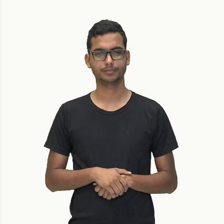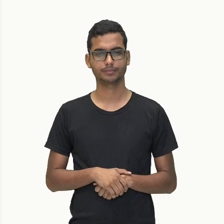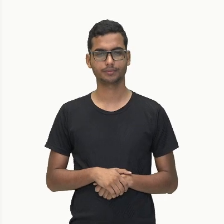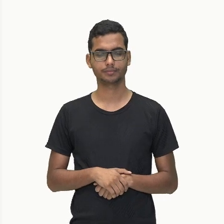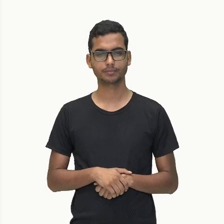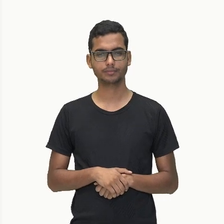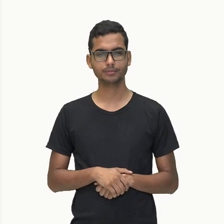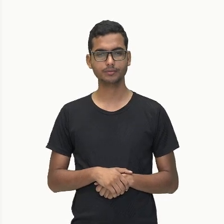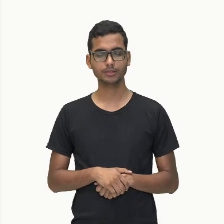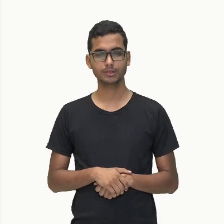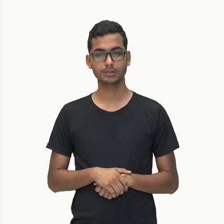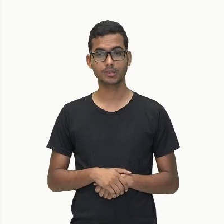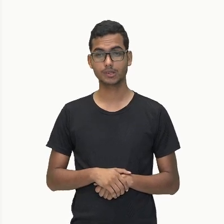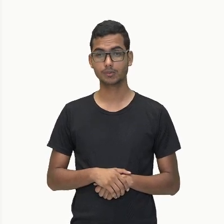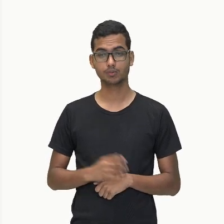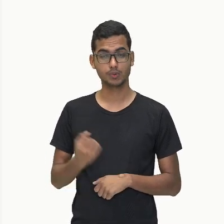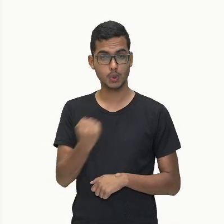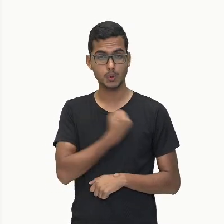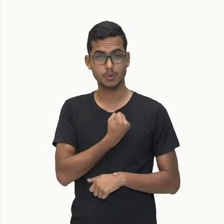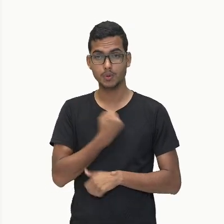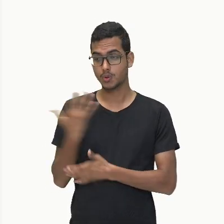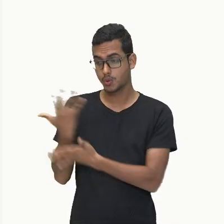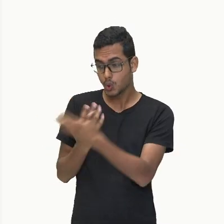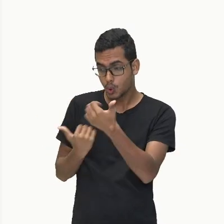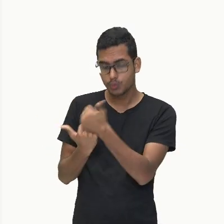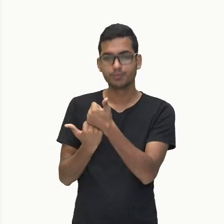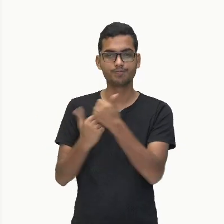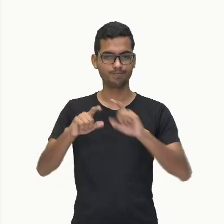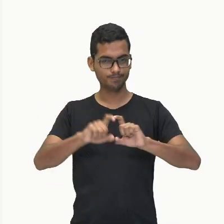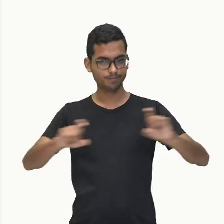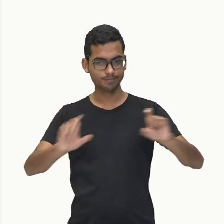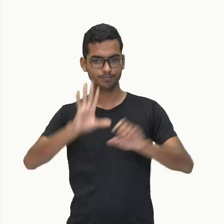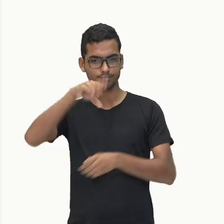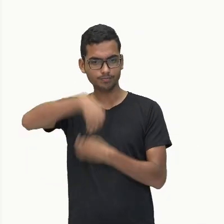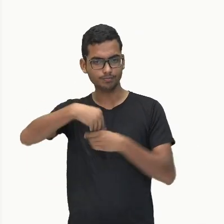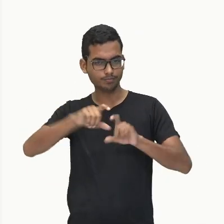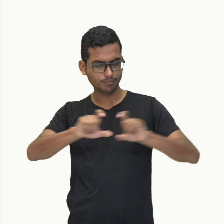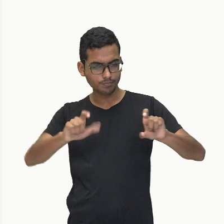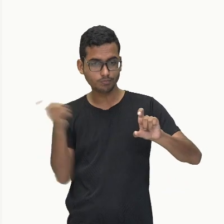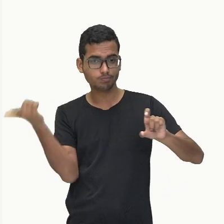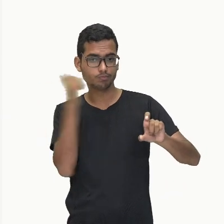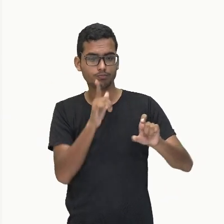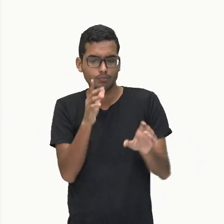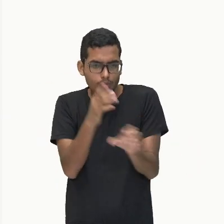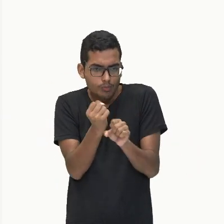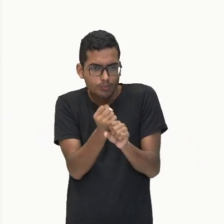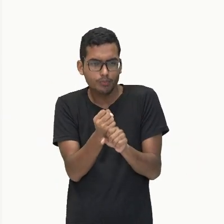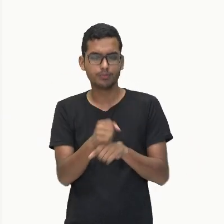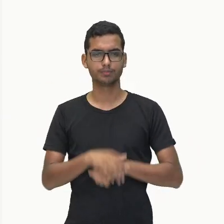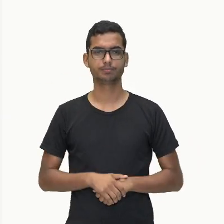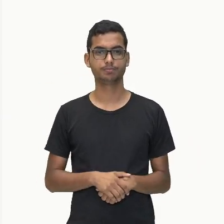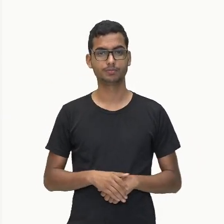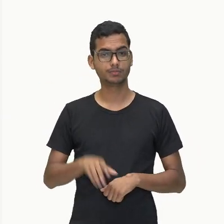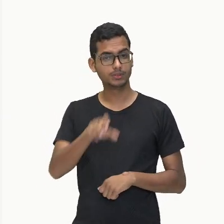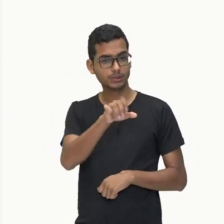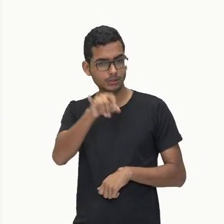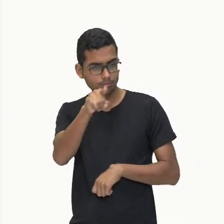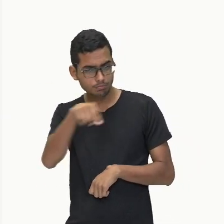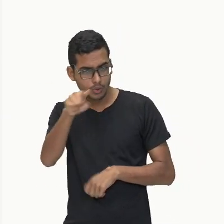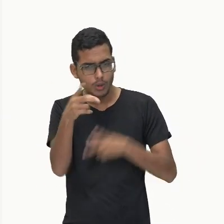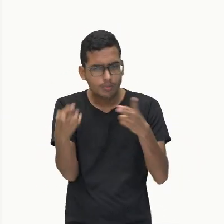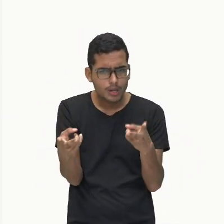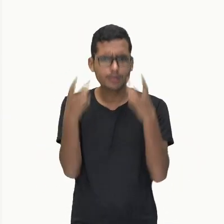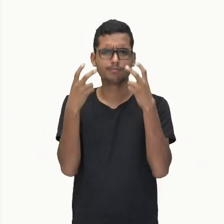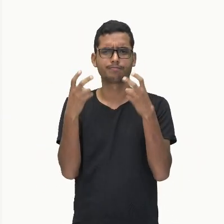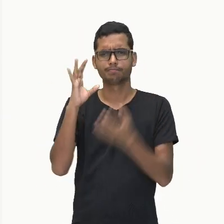trabalho de substituir nas nossas fórmulas, né? A gente calcula, então, essa distância. Mas se você perceber bem